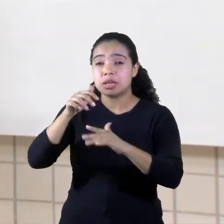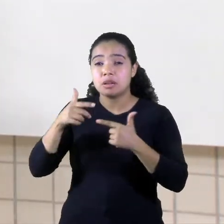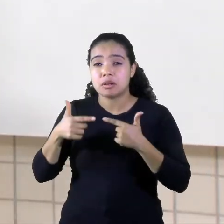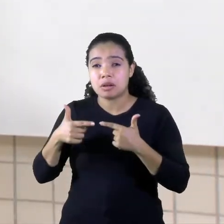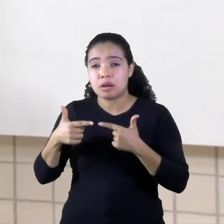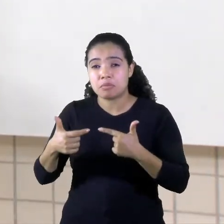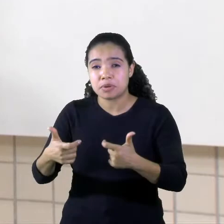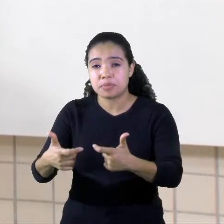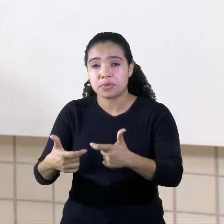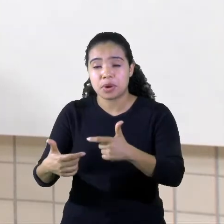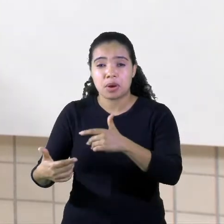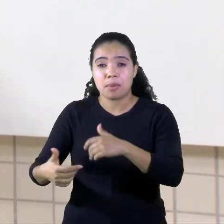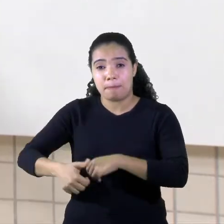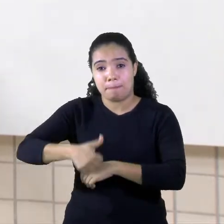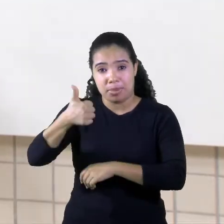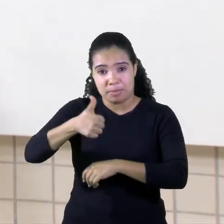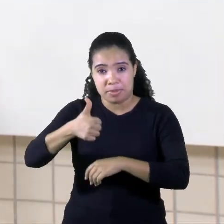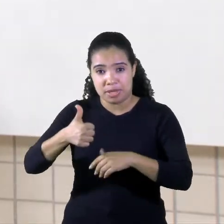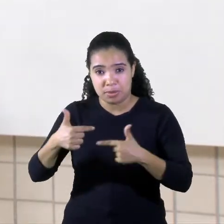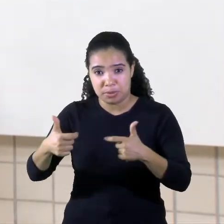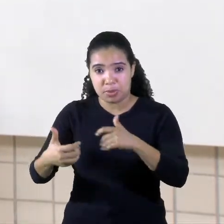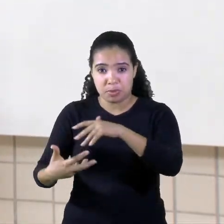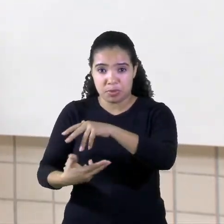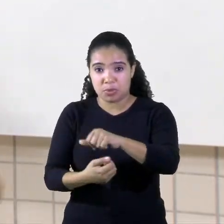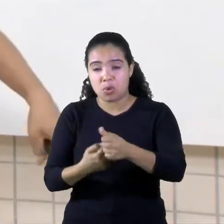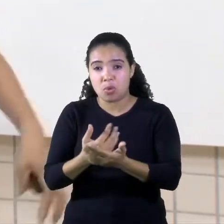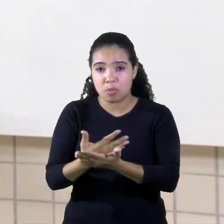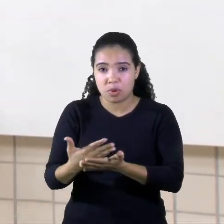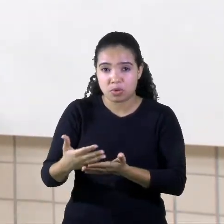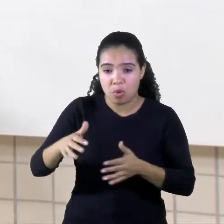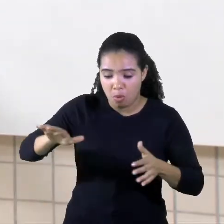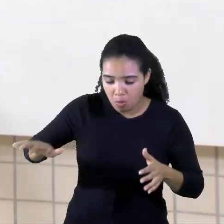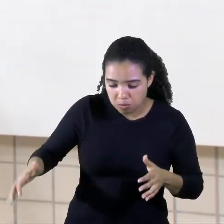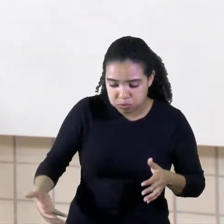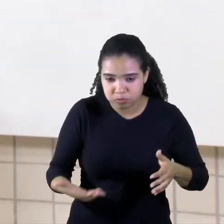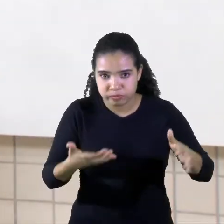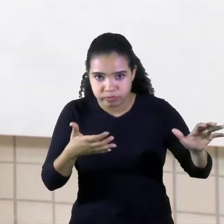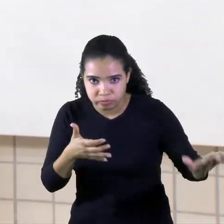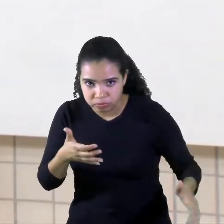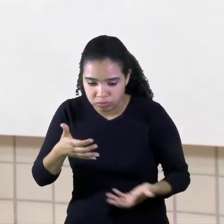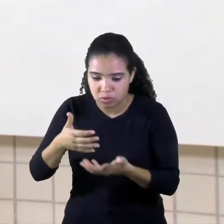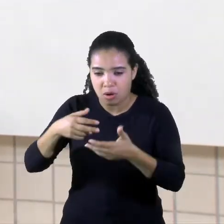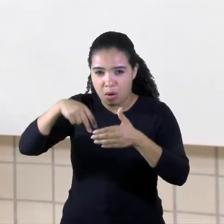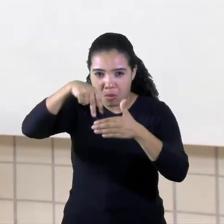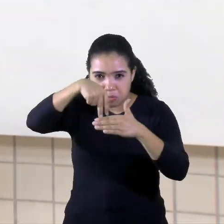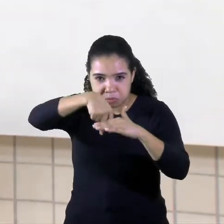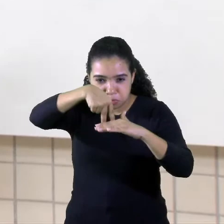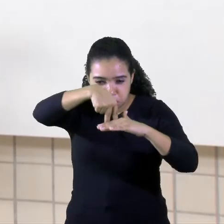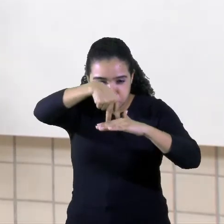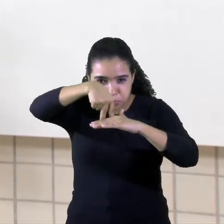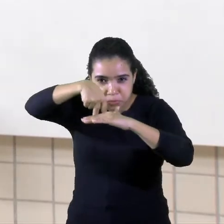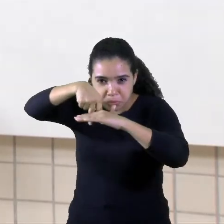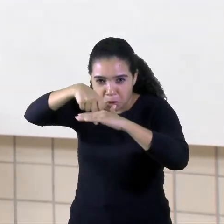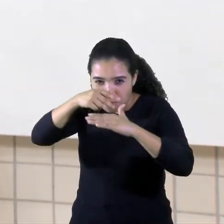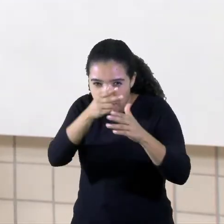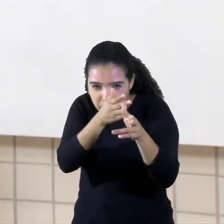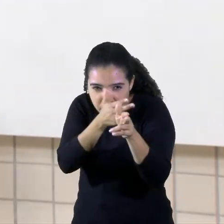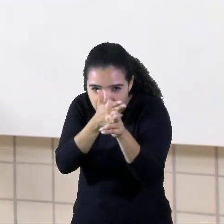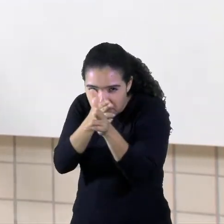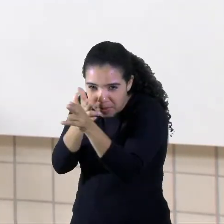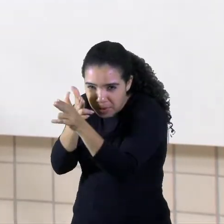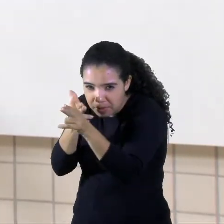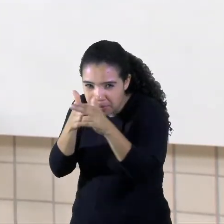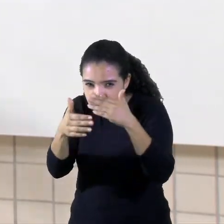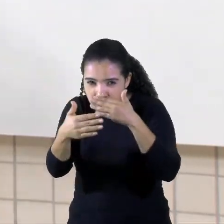falado das trincheiras, aqueles buracos cavados no chão, que o soldado ficava lá escondido, atirando no inimigo,